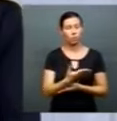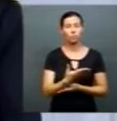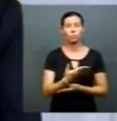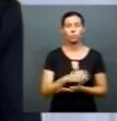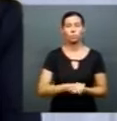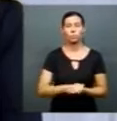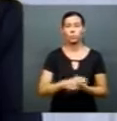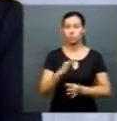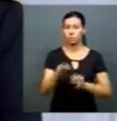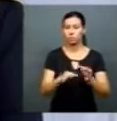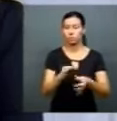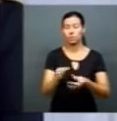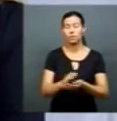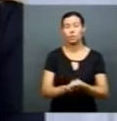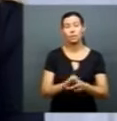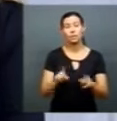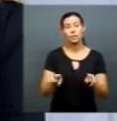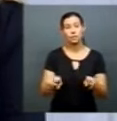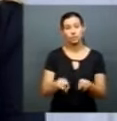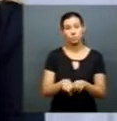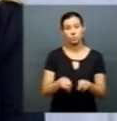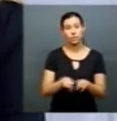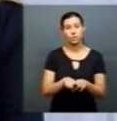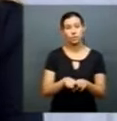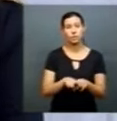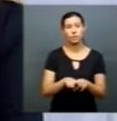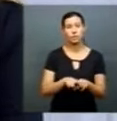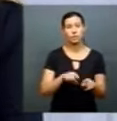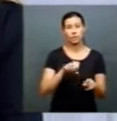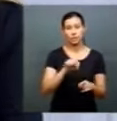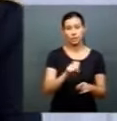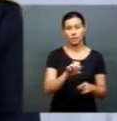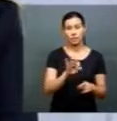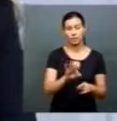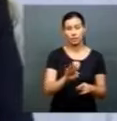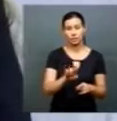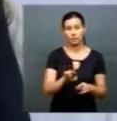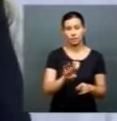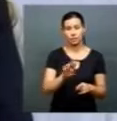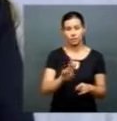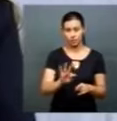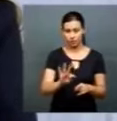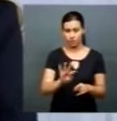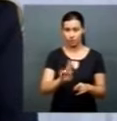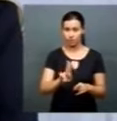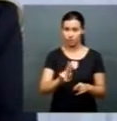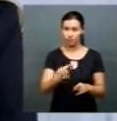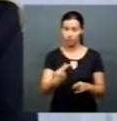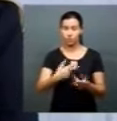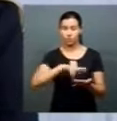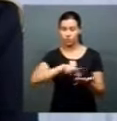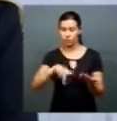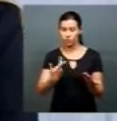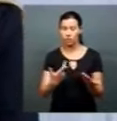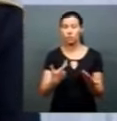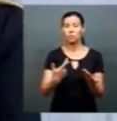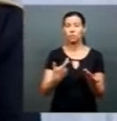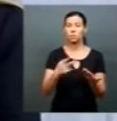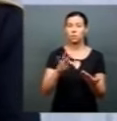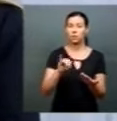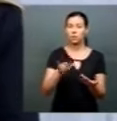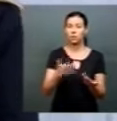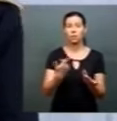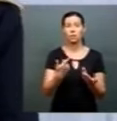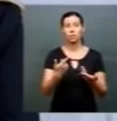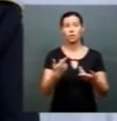tecnologia. Mas a gente pode ter startups de diversas áreas e segmentos, desde a área de TI, como da área do agronegócio, da área